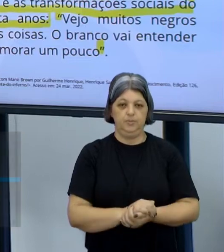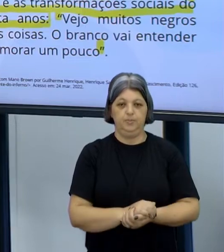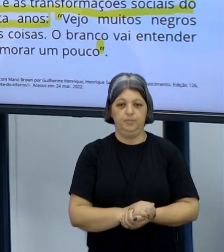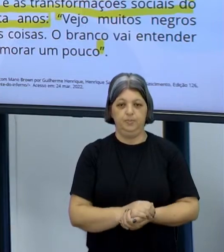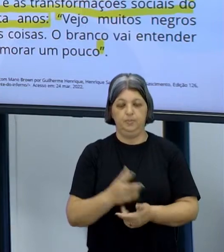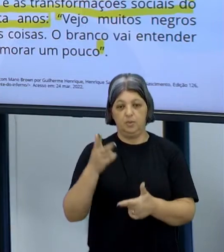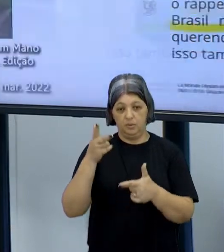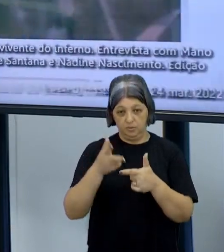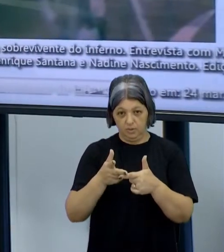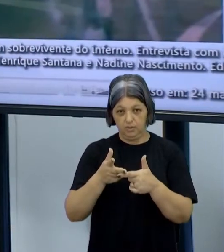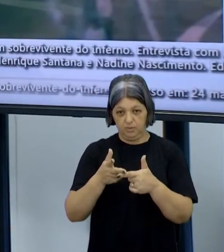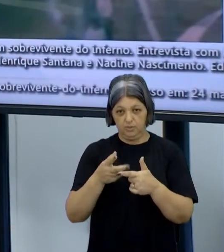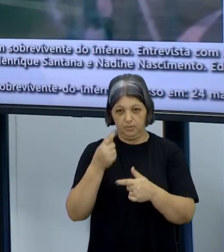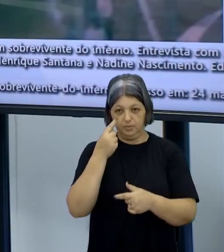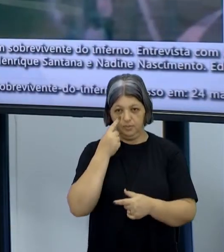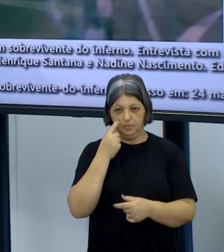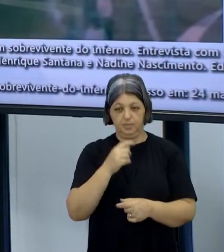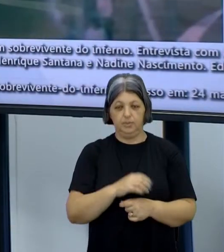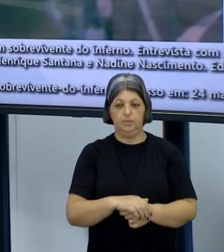vídeo? Pode colocar para eles, por favor.